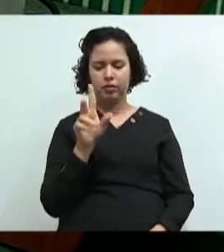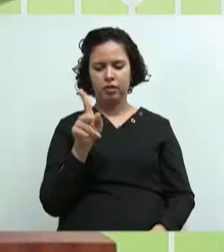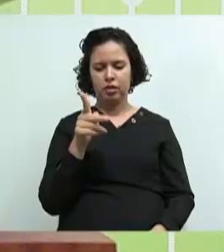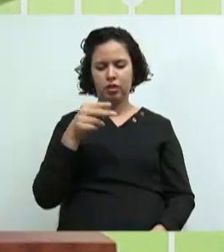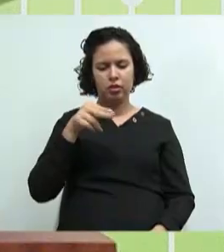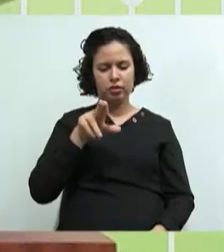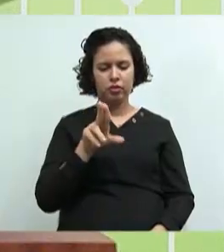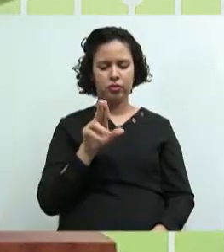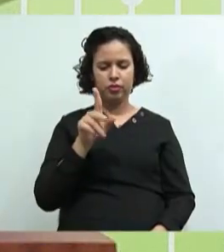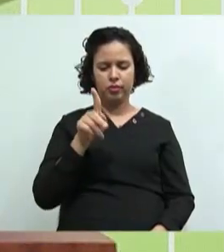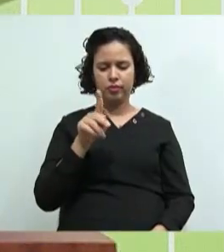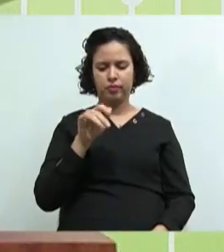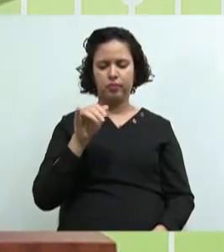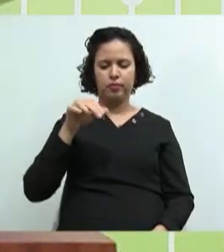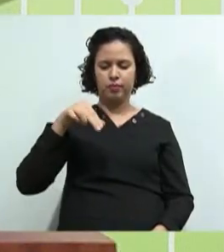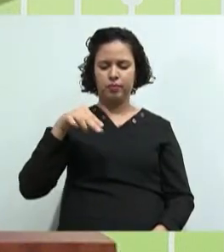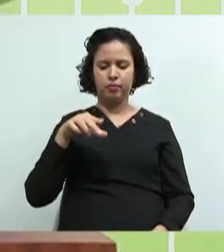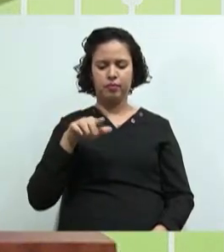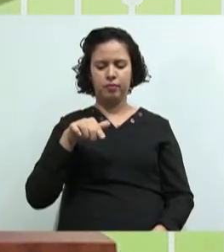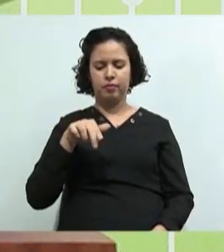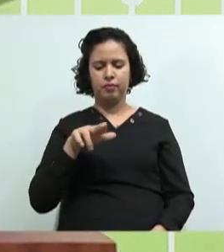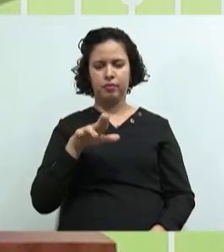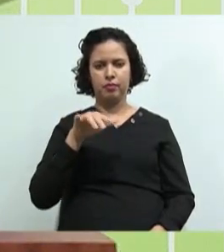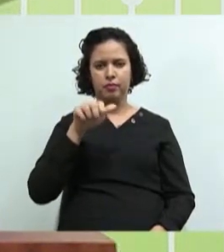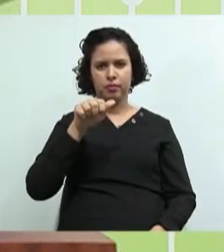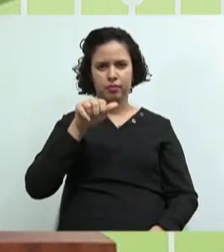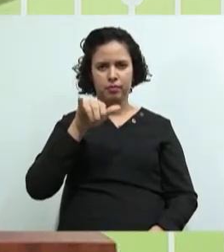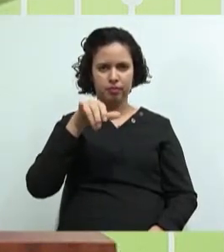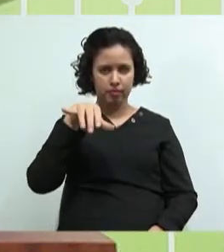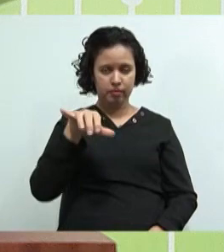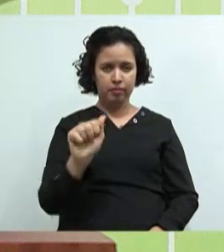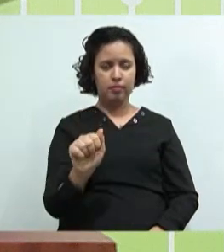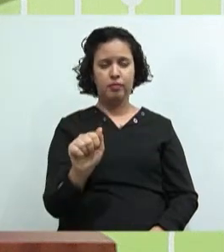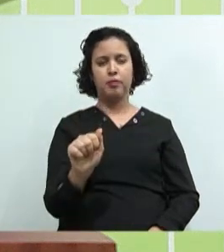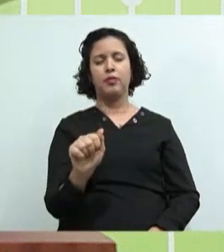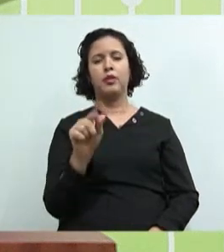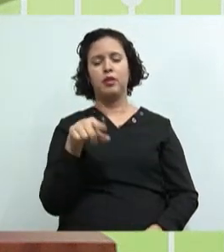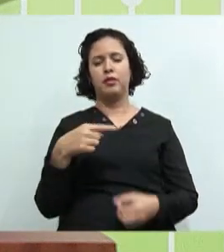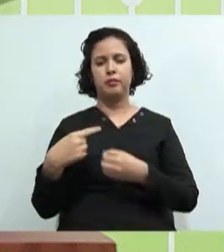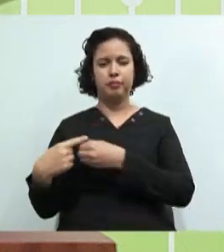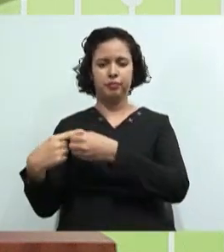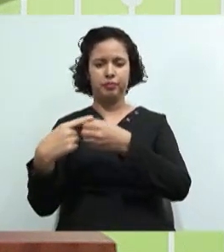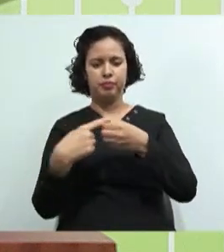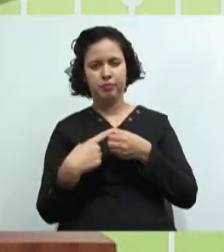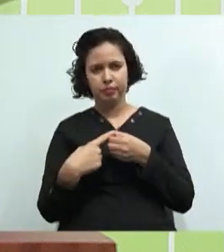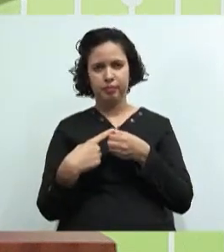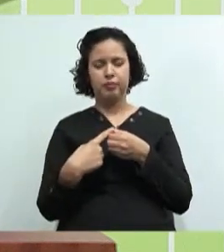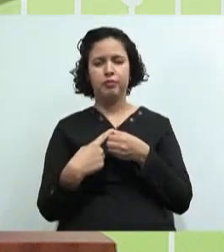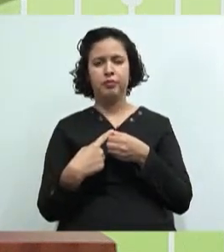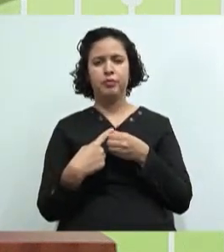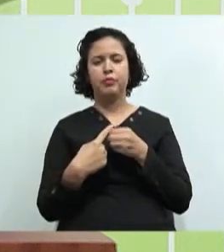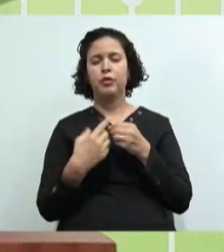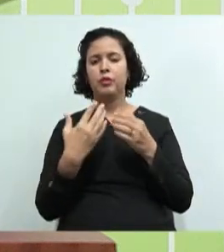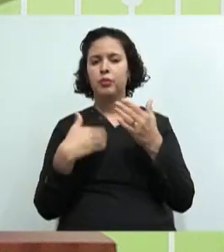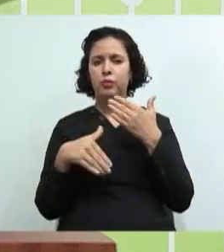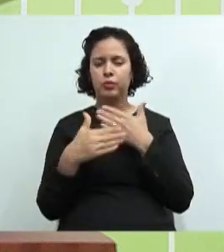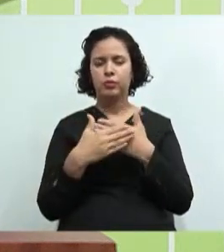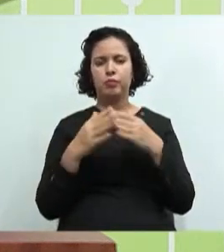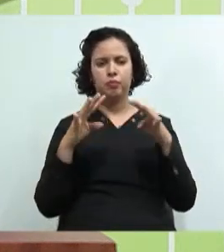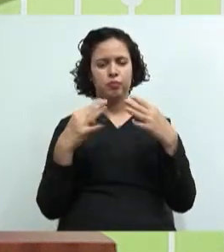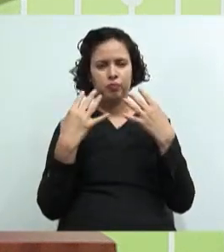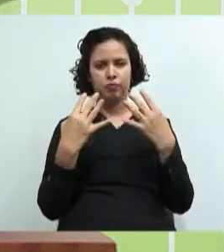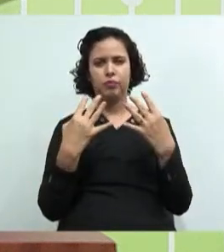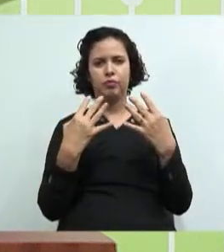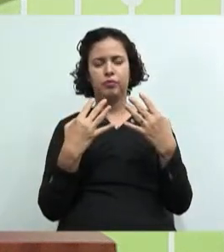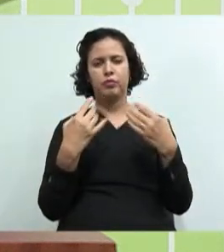Extrema, tantos outros municípios que estão participando com a gente aqui na nossa teleaula 3. Quem não está participando depois vai poder participar, às vezes por